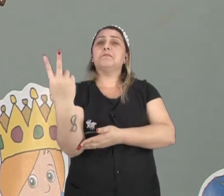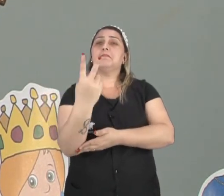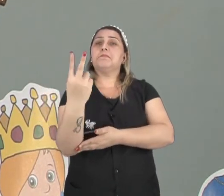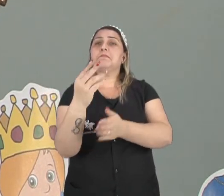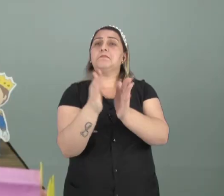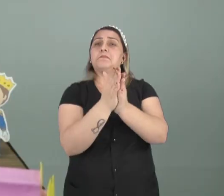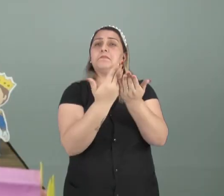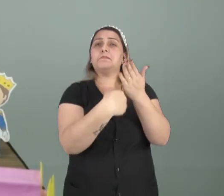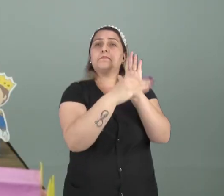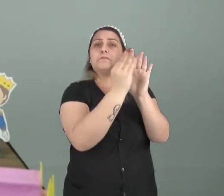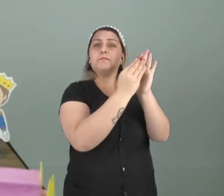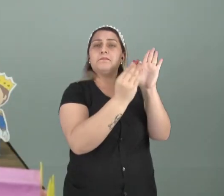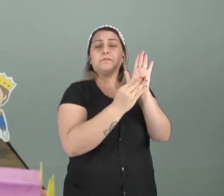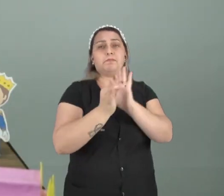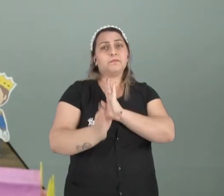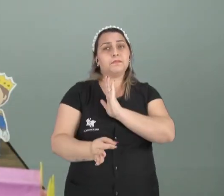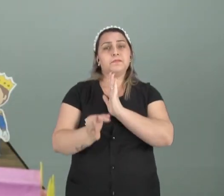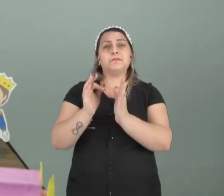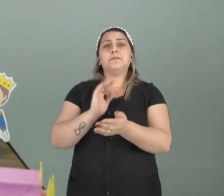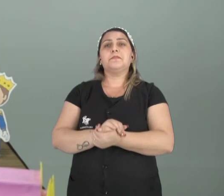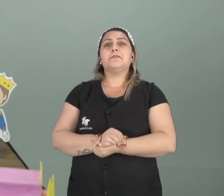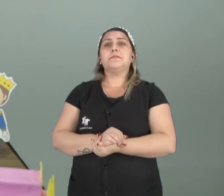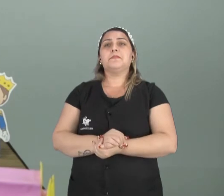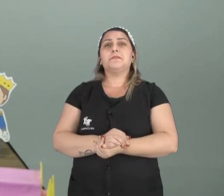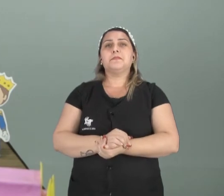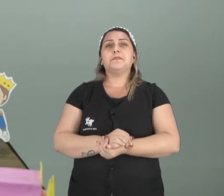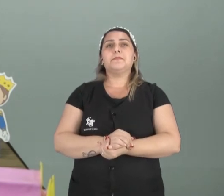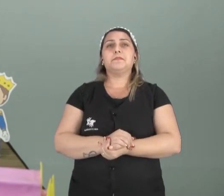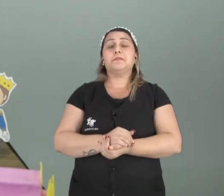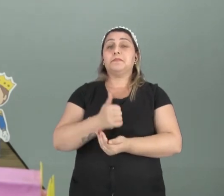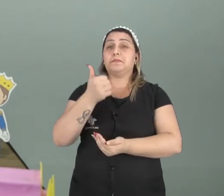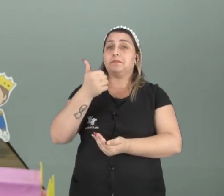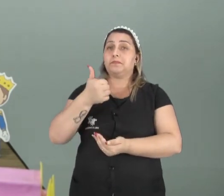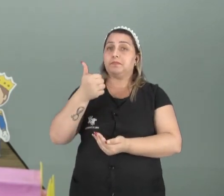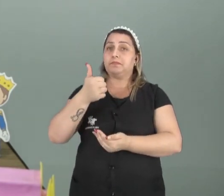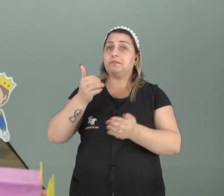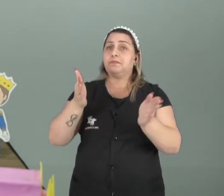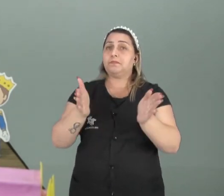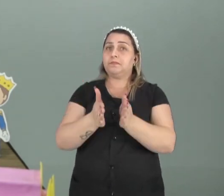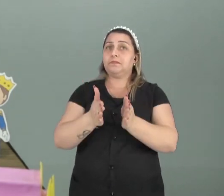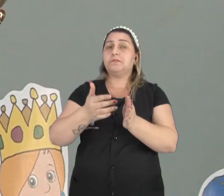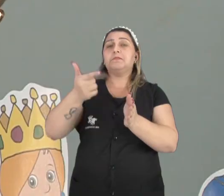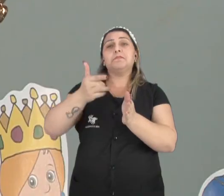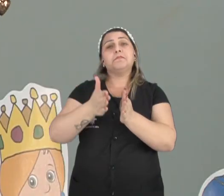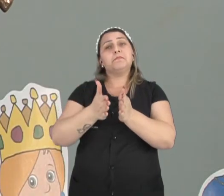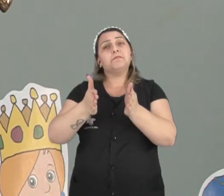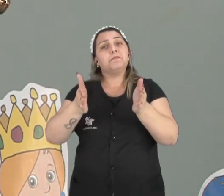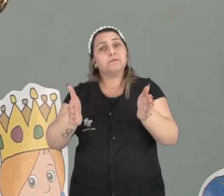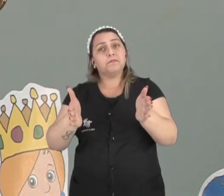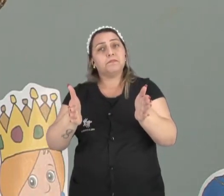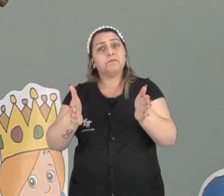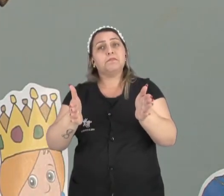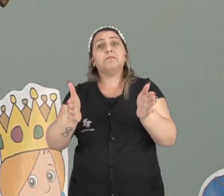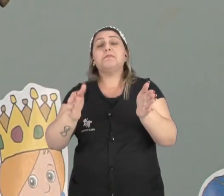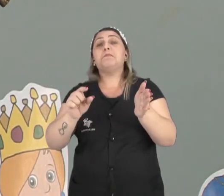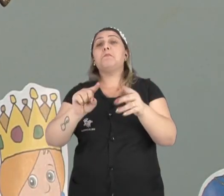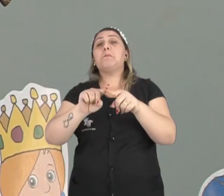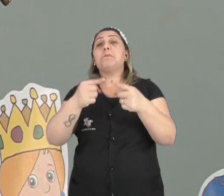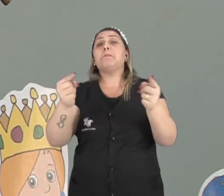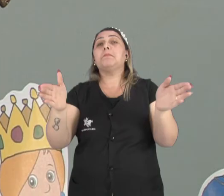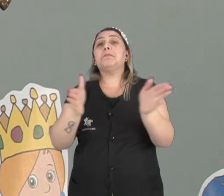agendas, certo? Eu tenho aqui uma que é menor, essa que também é menor que o